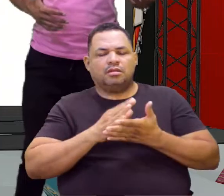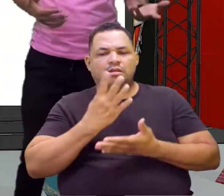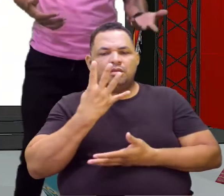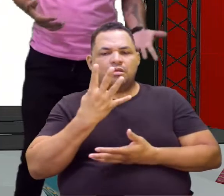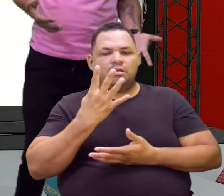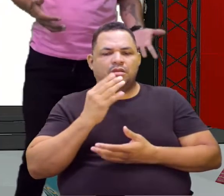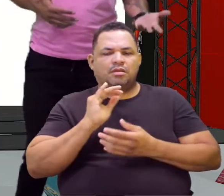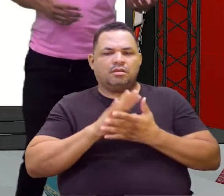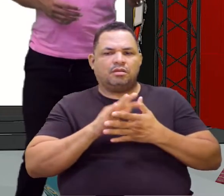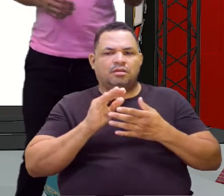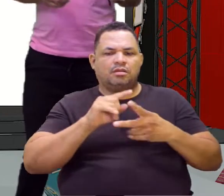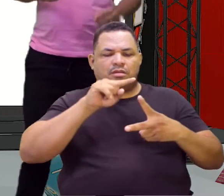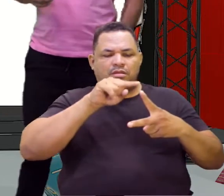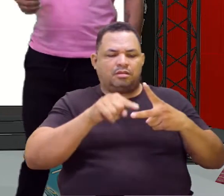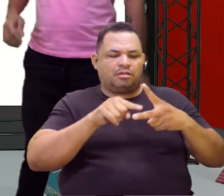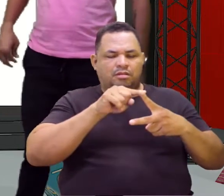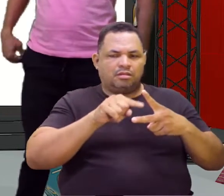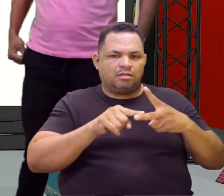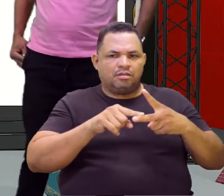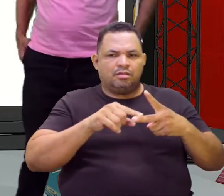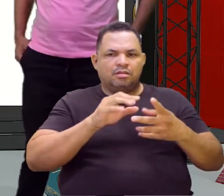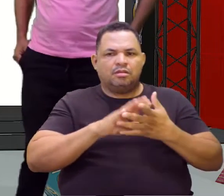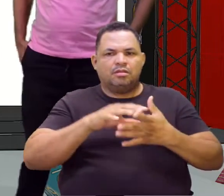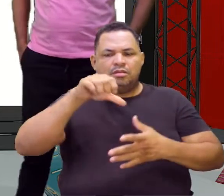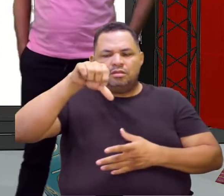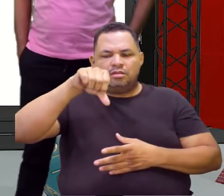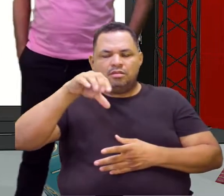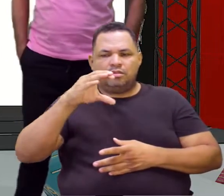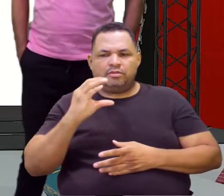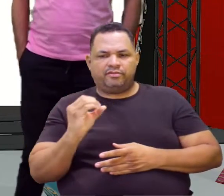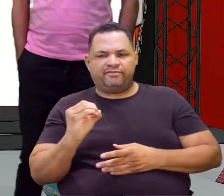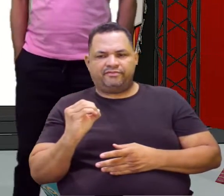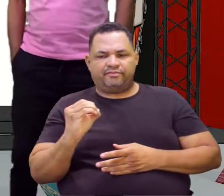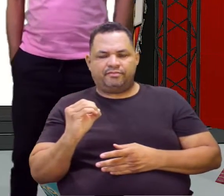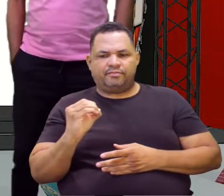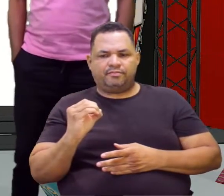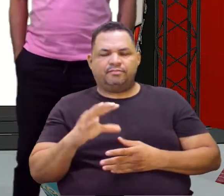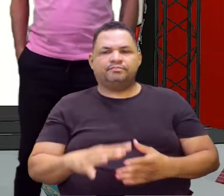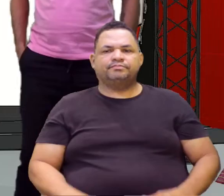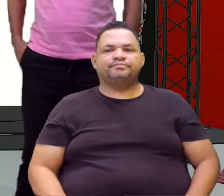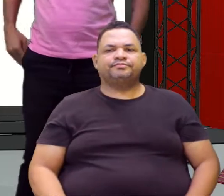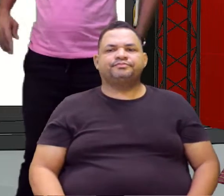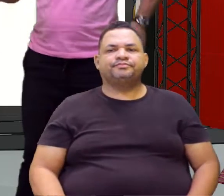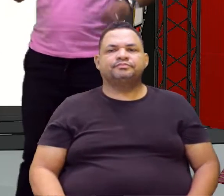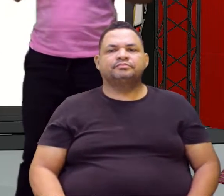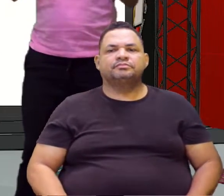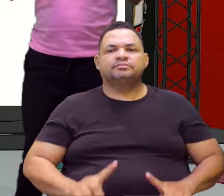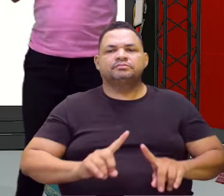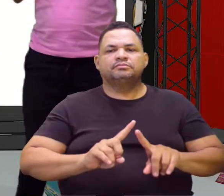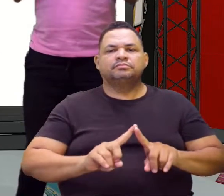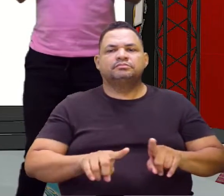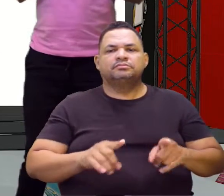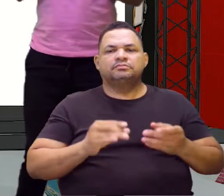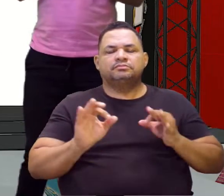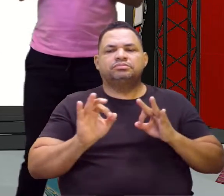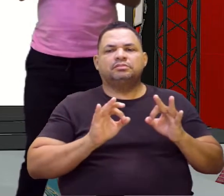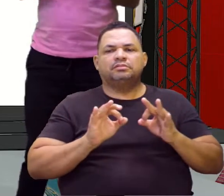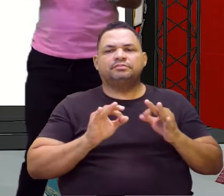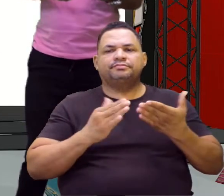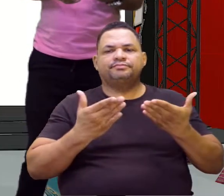e 4 ângulos retos. Ele é equilátero, então? Ele é equilátero, é um quadrilátero equilátero. Legal. Só que aí fica meio assim,